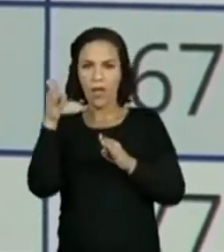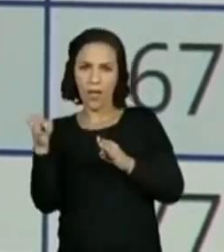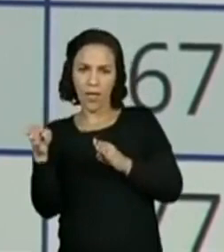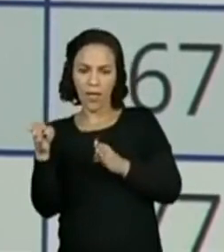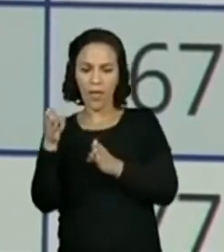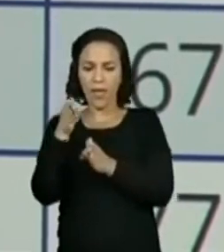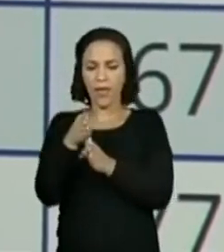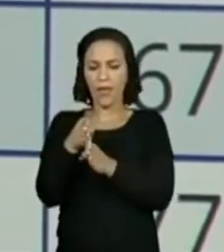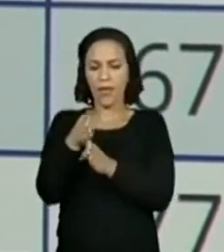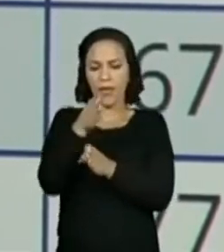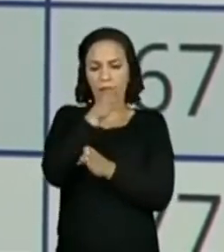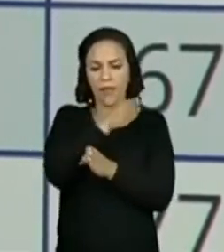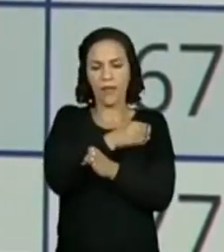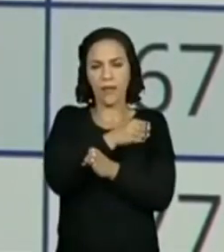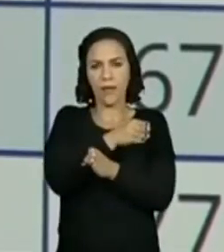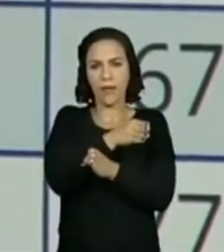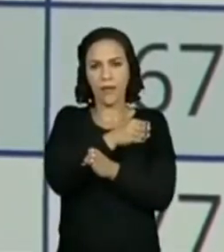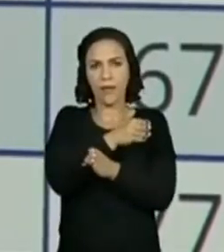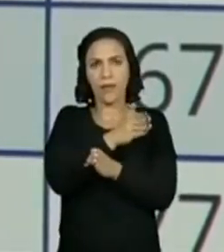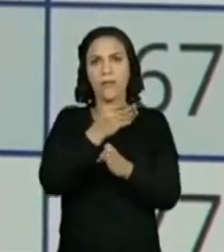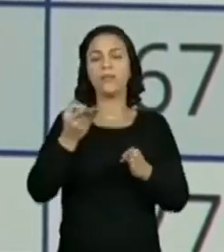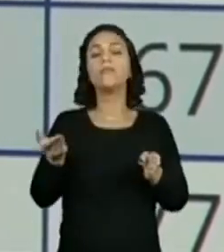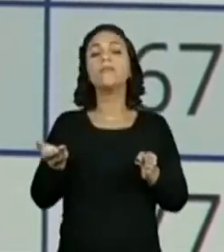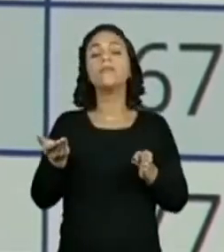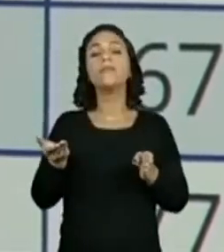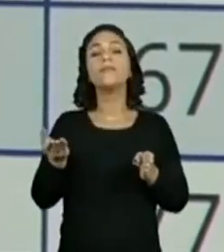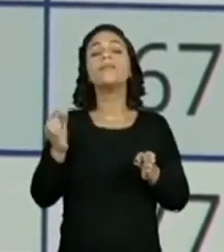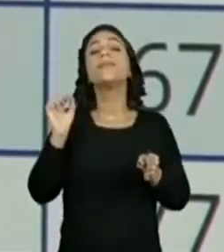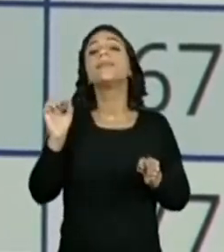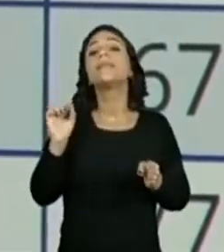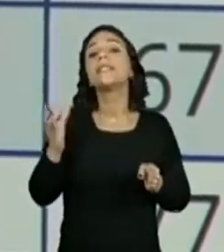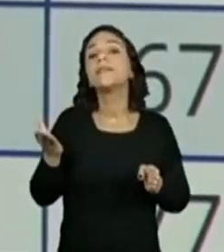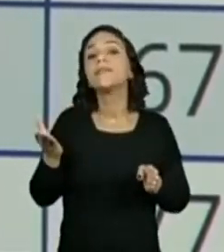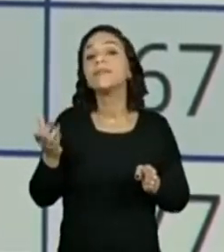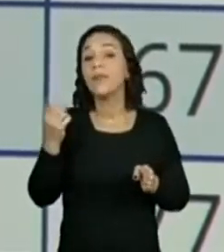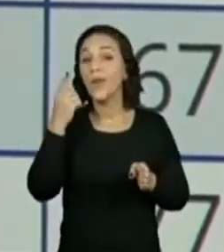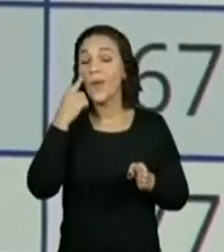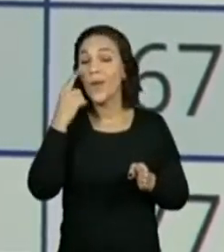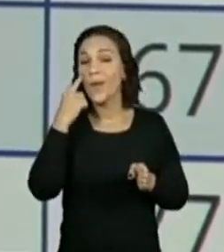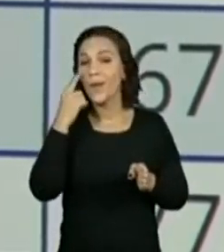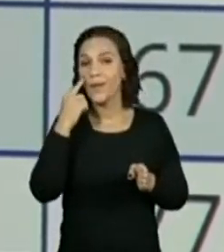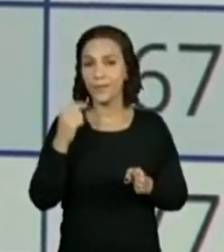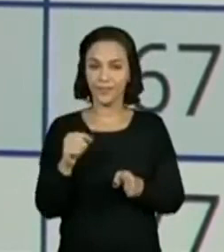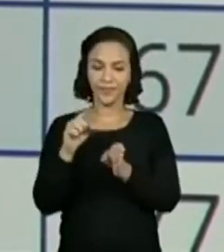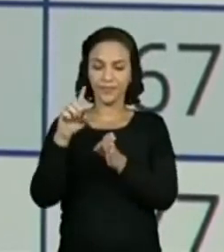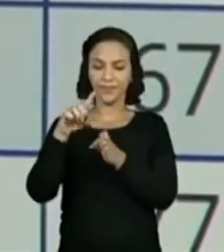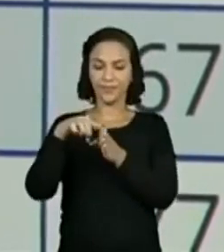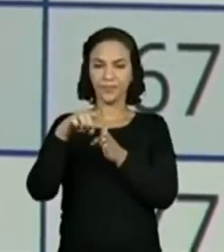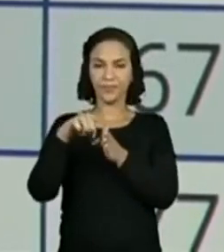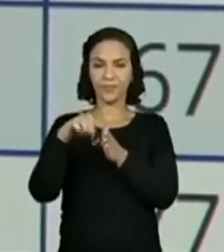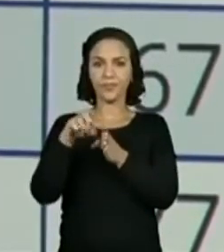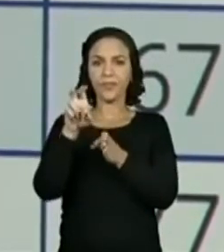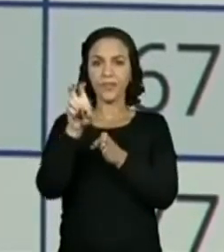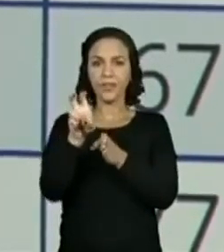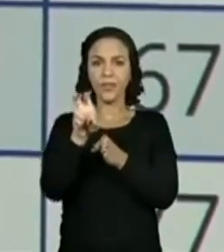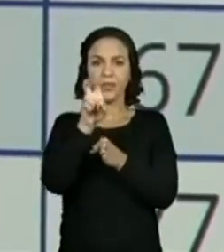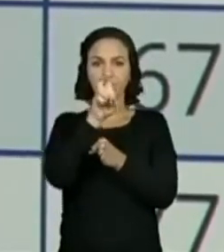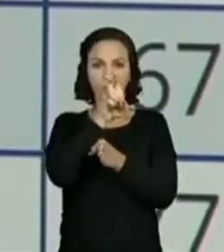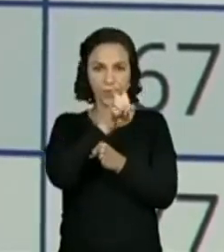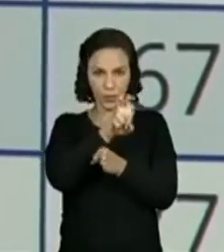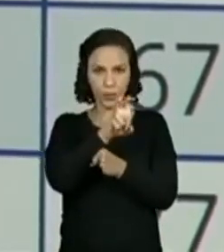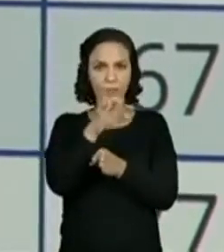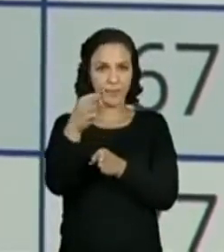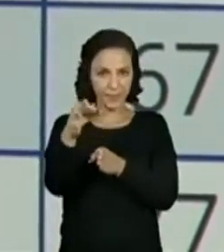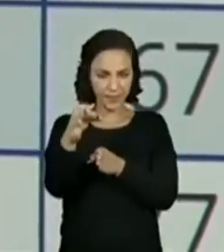dois números 5, não tem quem vem antes e quem vem depois, mas os dois números 5 não têm o mesmo valor, né, professora? Não tem o